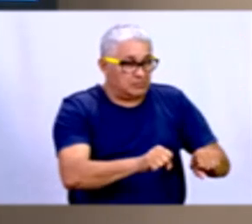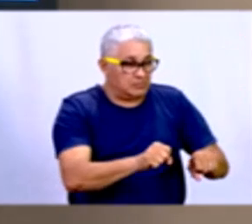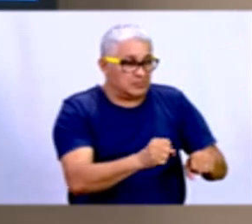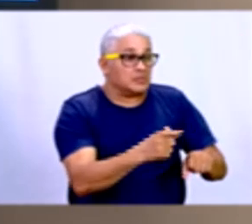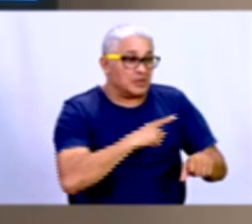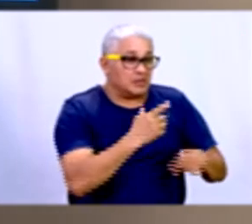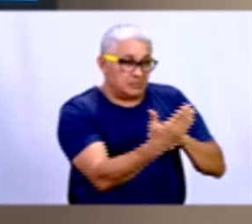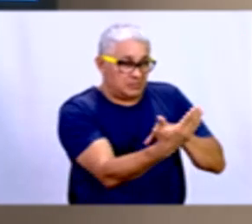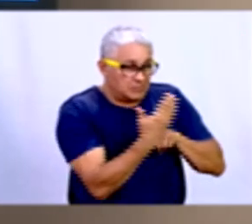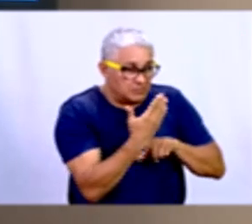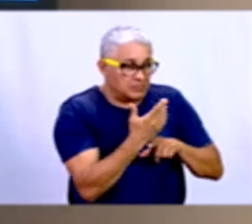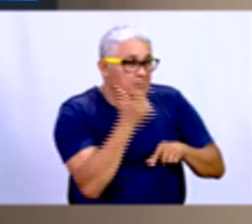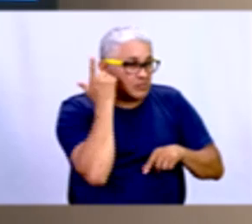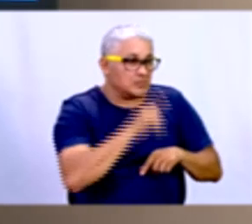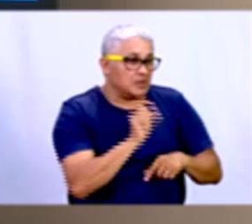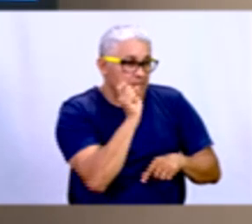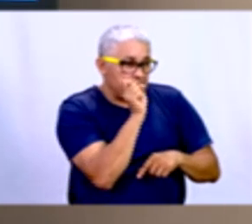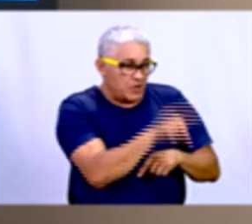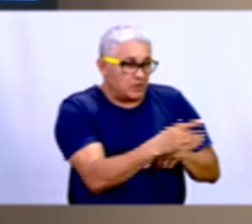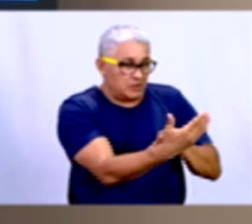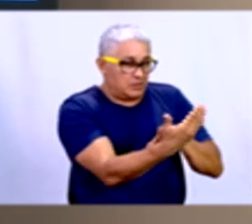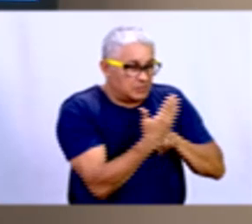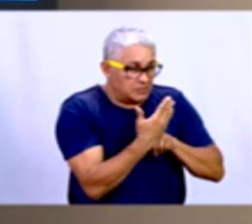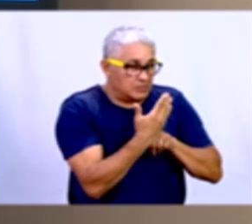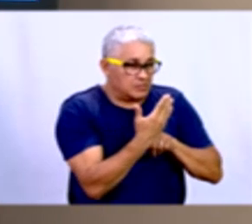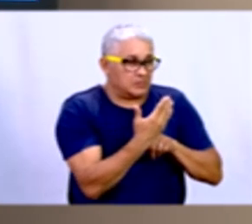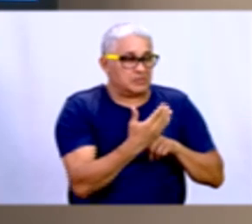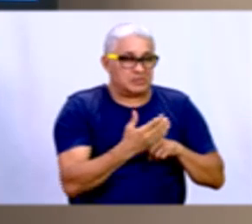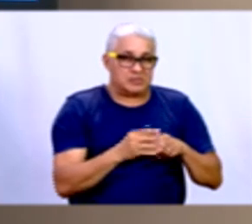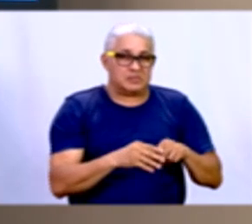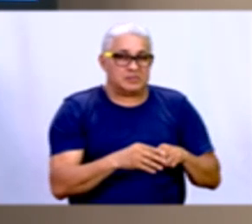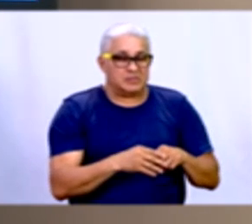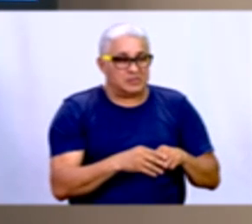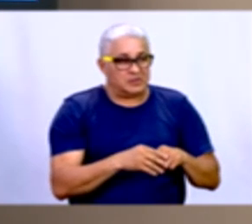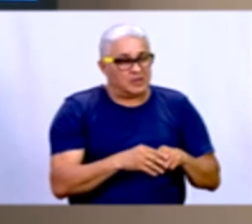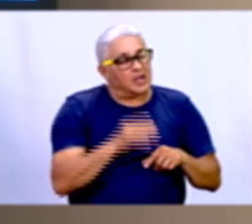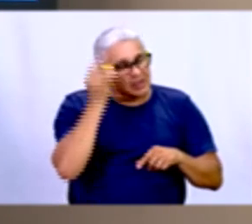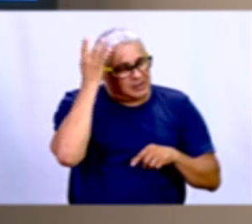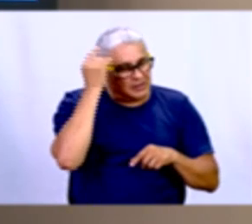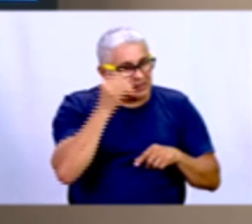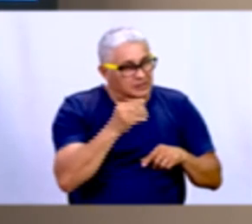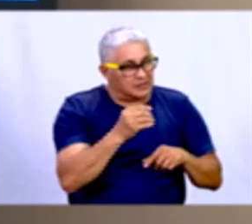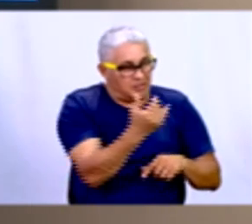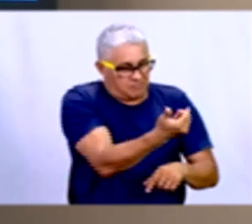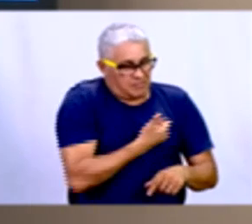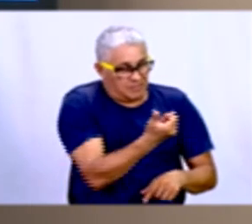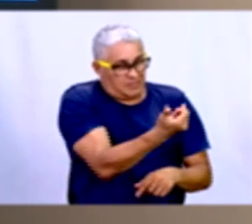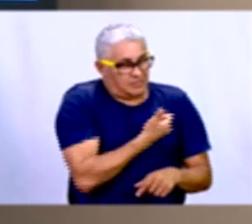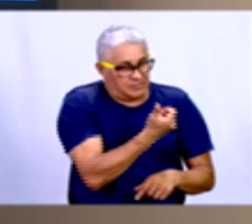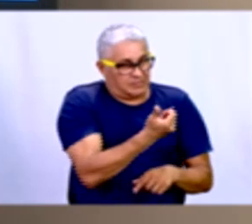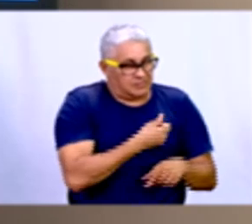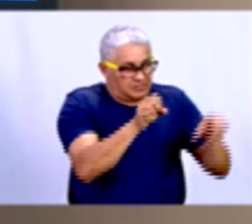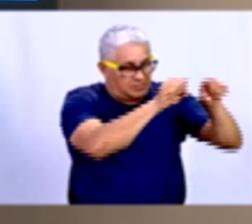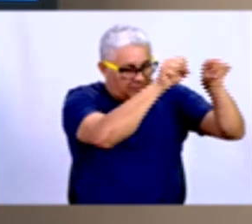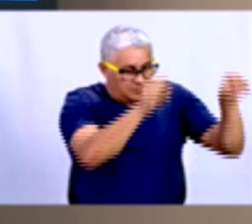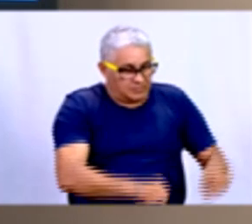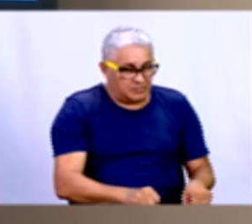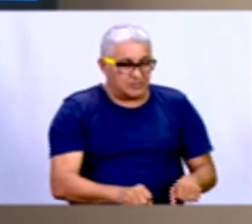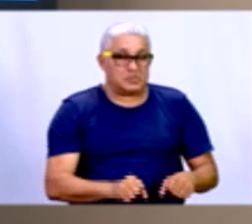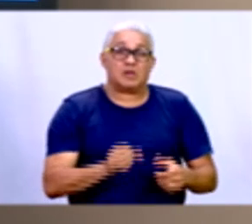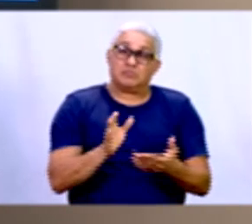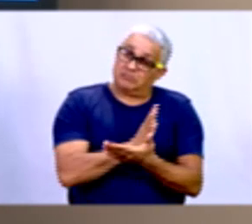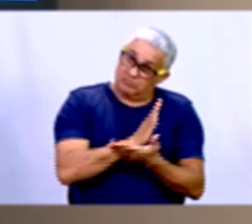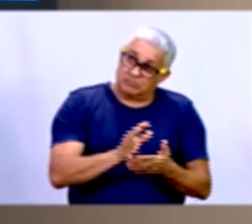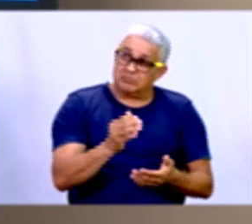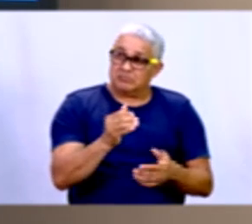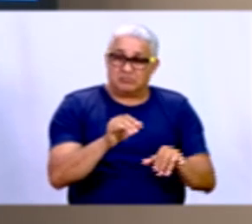Você consegue clicar lá no ajuda e ele vai e te facilita informações. Nem sempre são informações